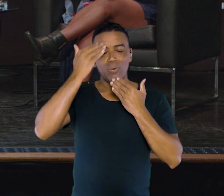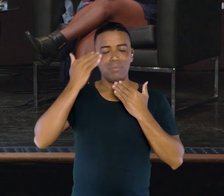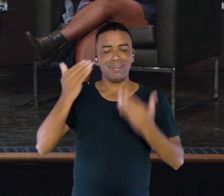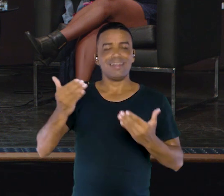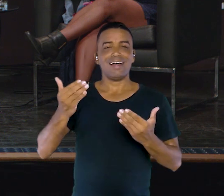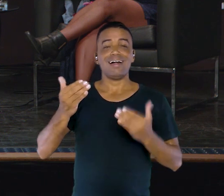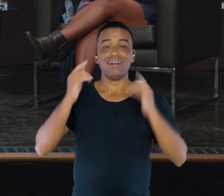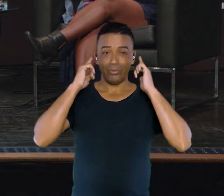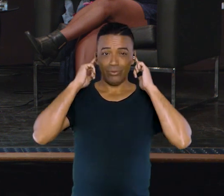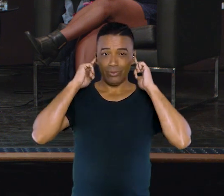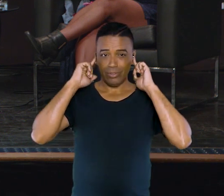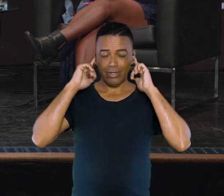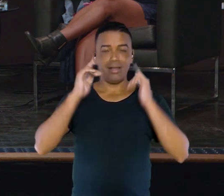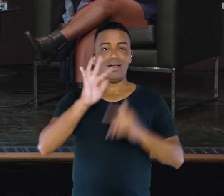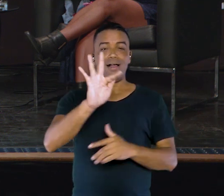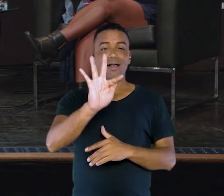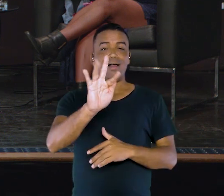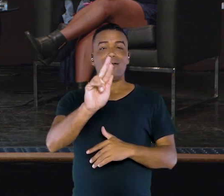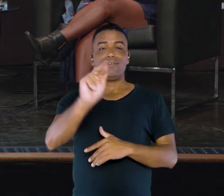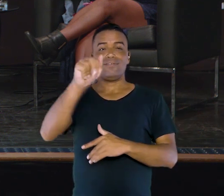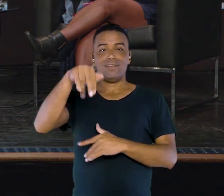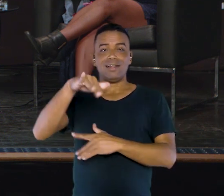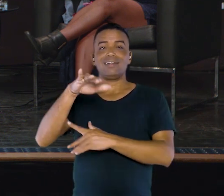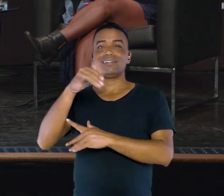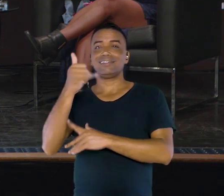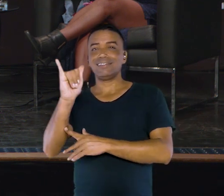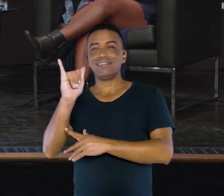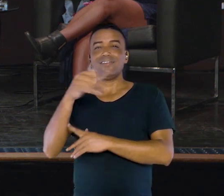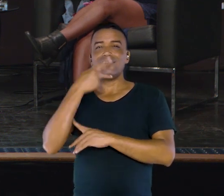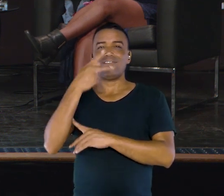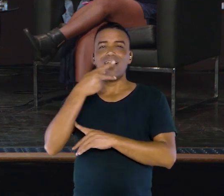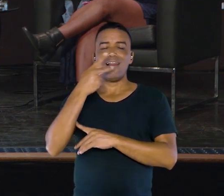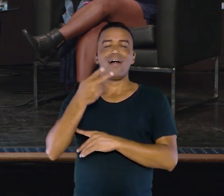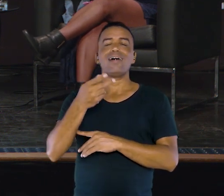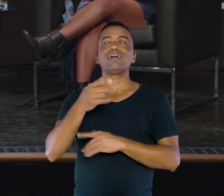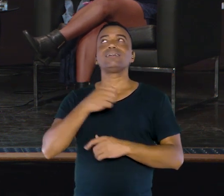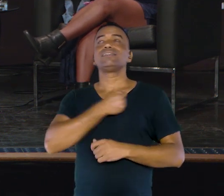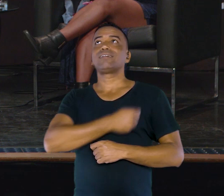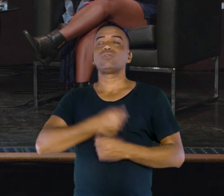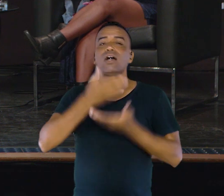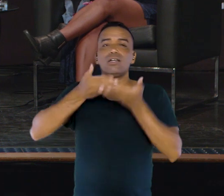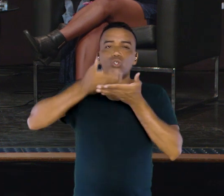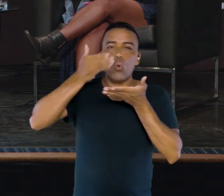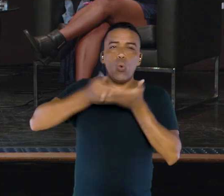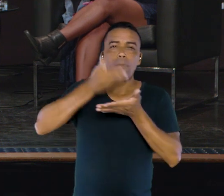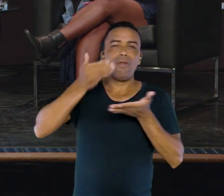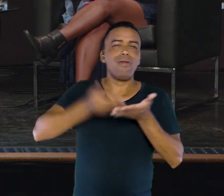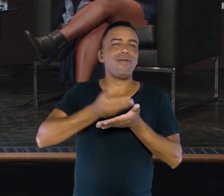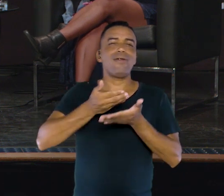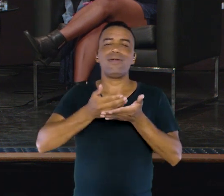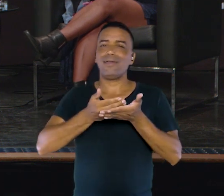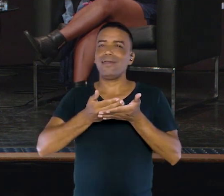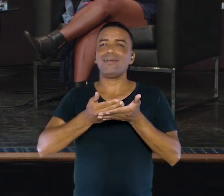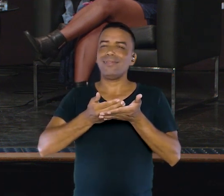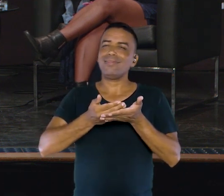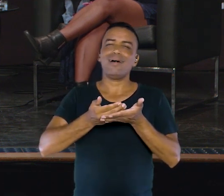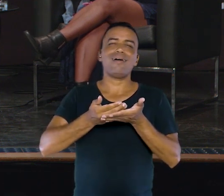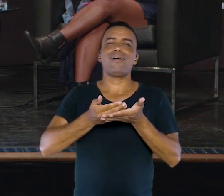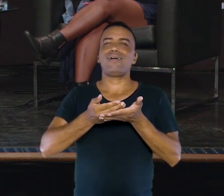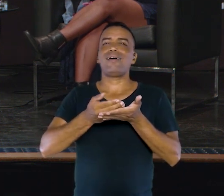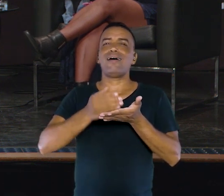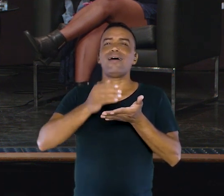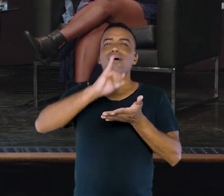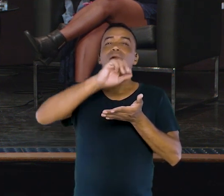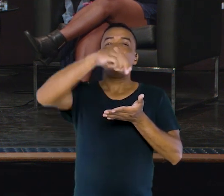Obrigado. Ouvindo a Fran falar que me deu saudade de comer aqui em Apira de manhã, né, uma mojeca. Né? É engraçado porque,